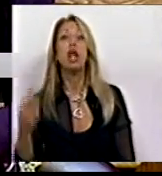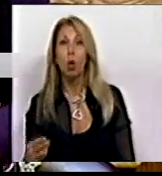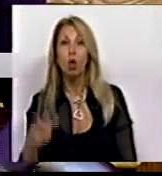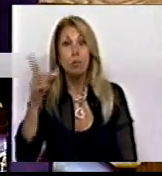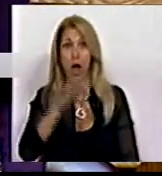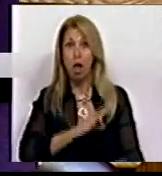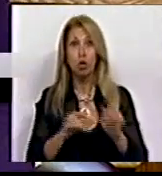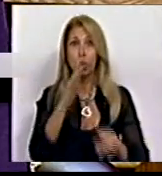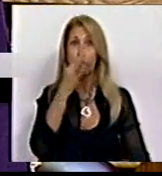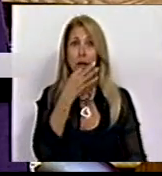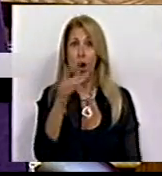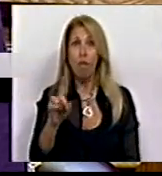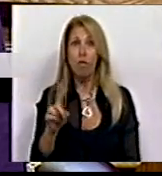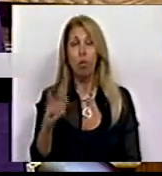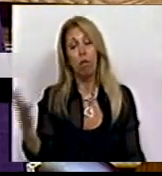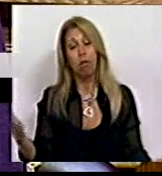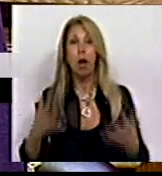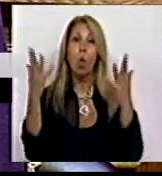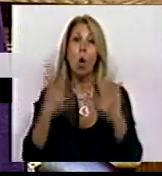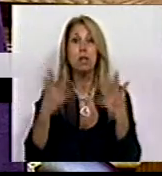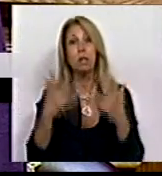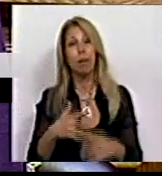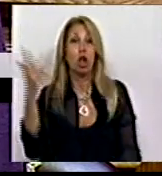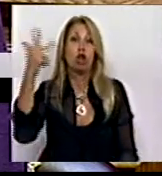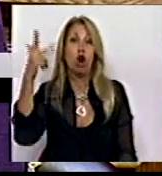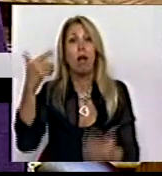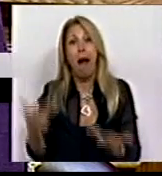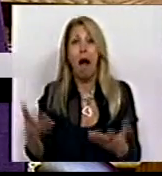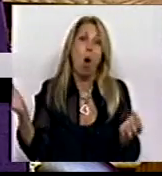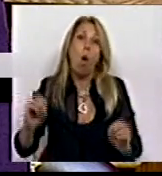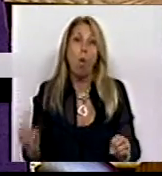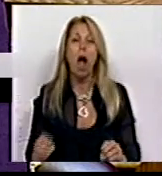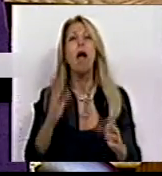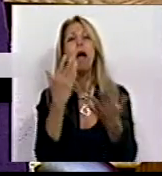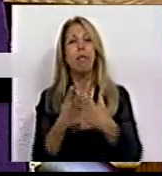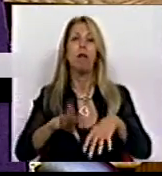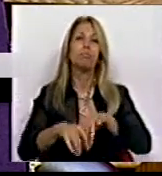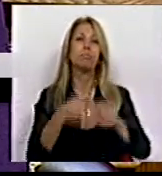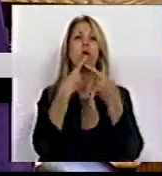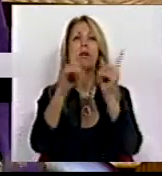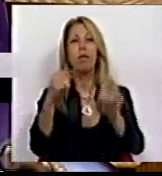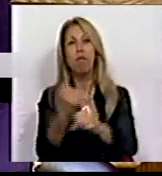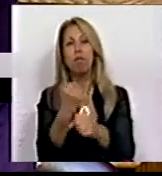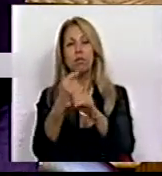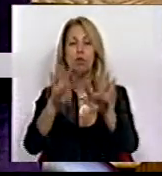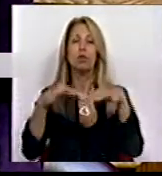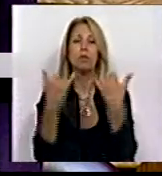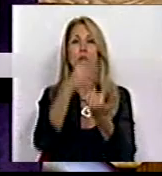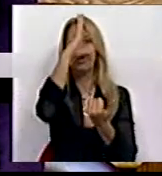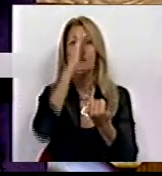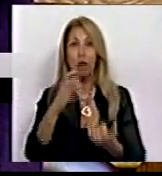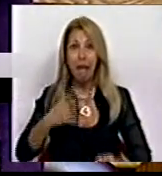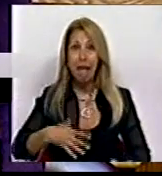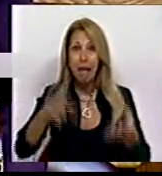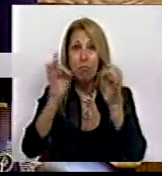é um orçamento que, com ou sem troika, dá mais um passo no desmantelamento das funções sociais do Estado. Querem despedir mais 12